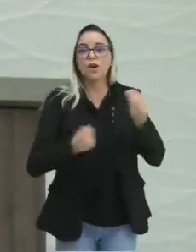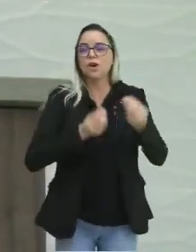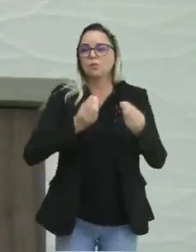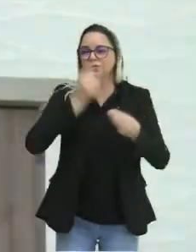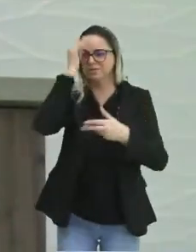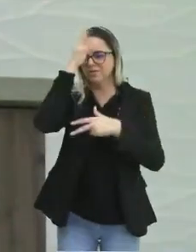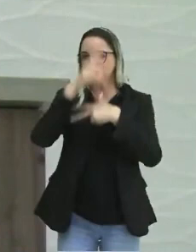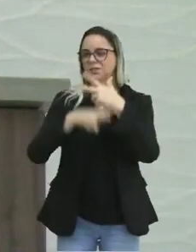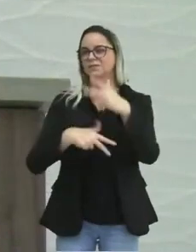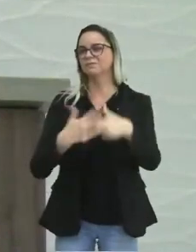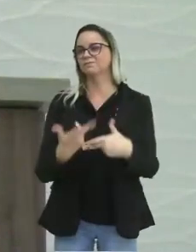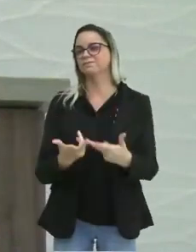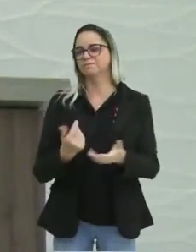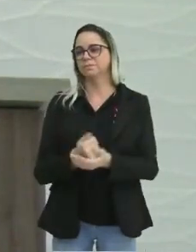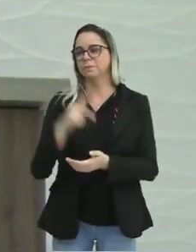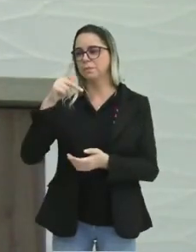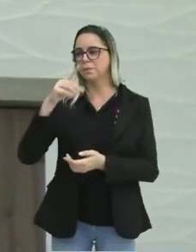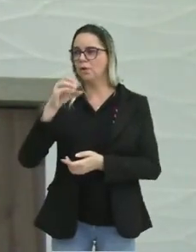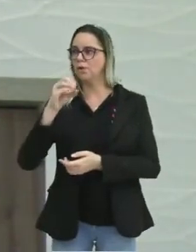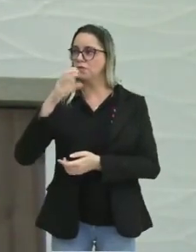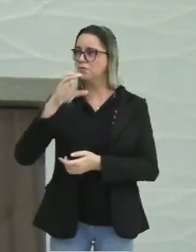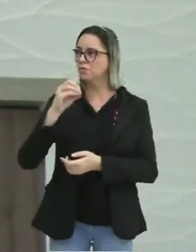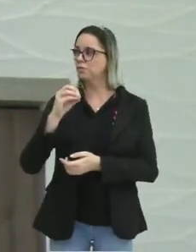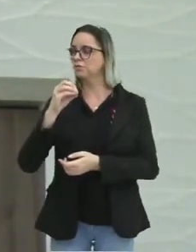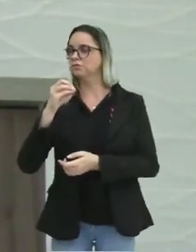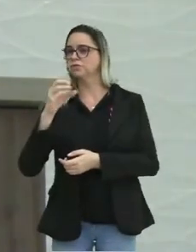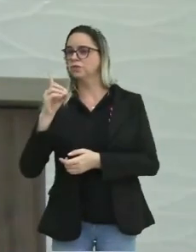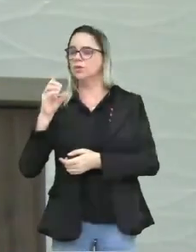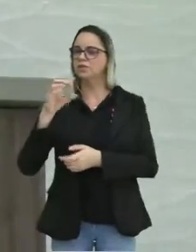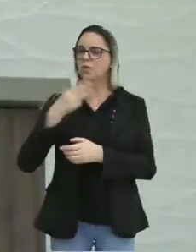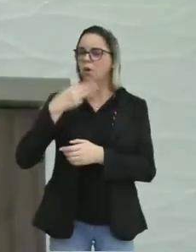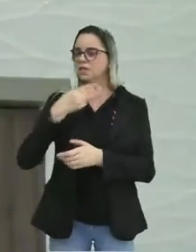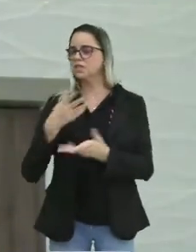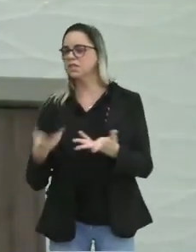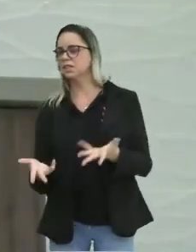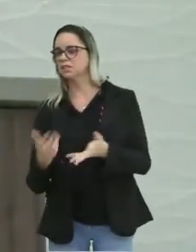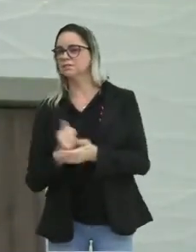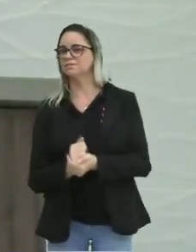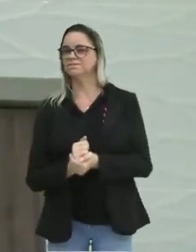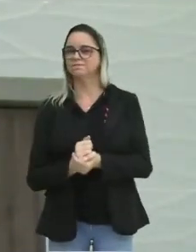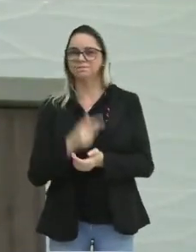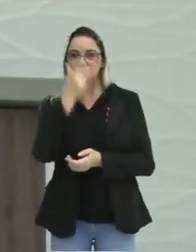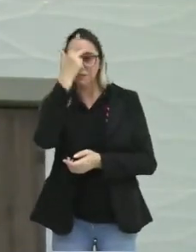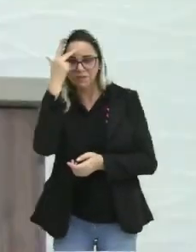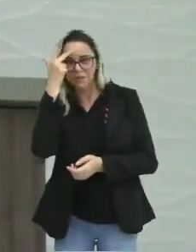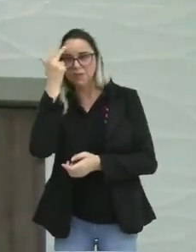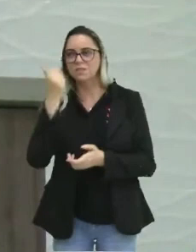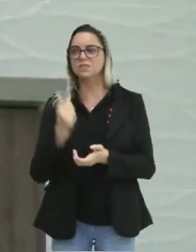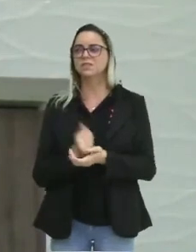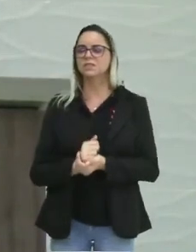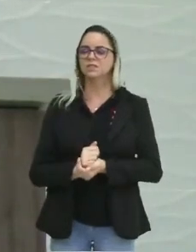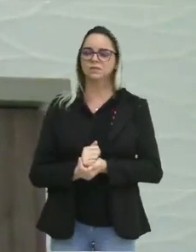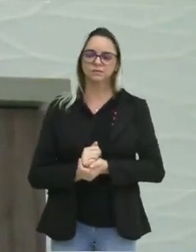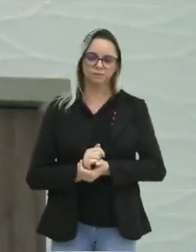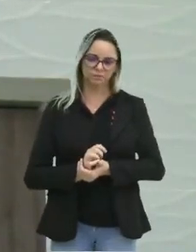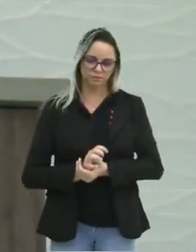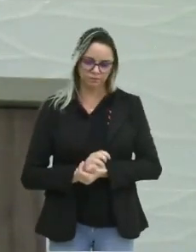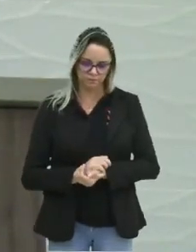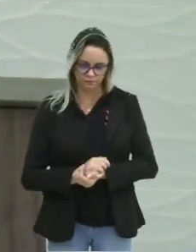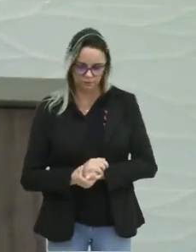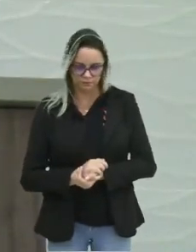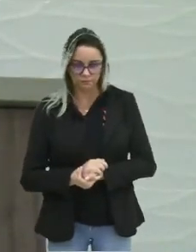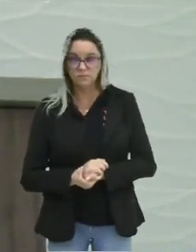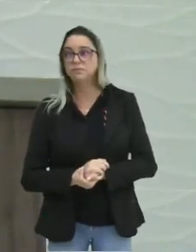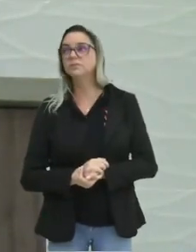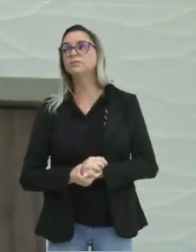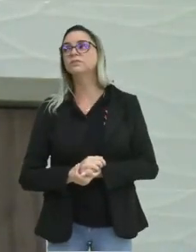a Serrote e Poço Doce, a gente sabe que estava calamidade. As pessoas só procurando o vereador para que arrumasse uma